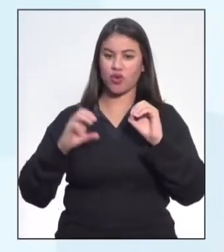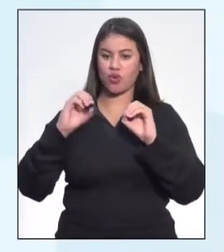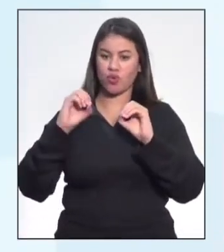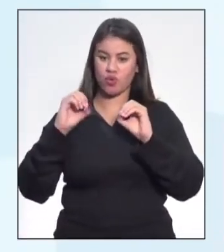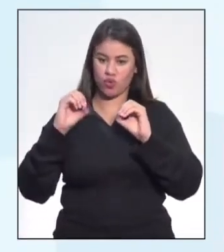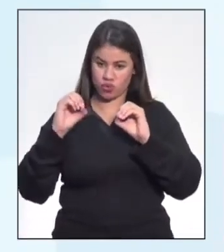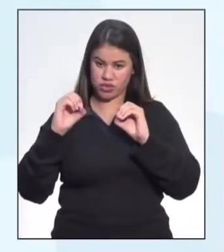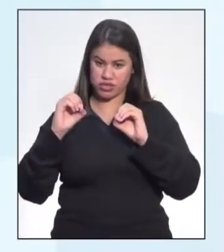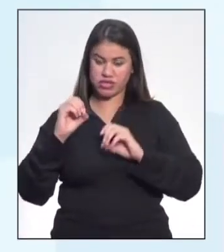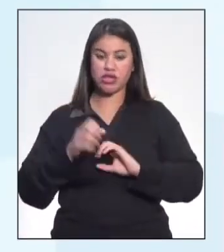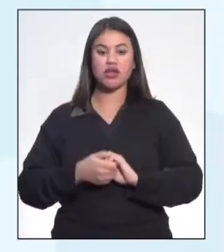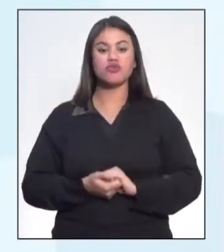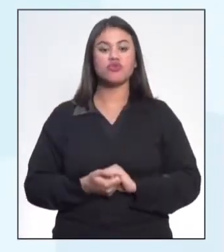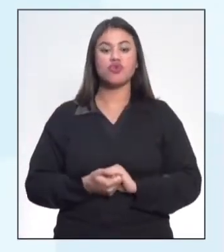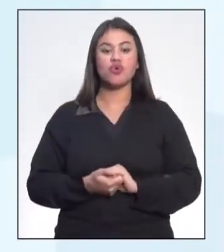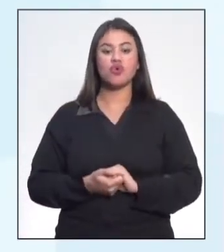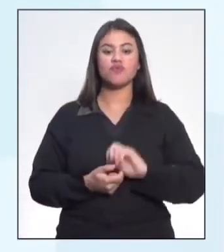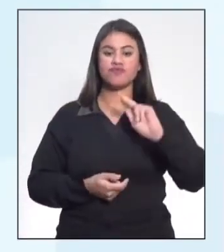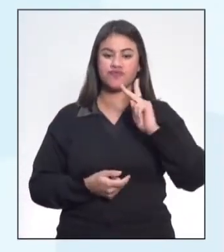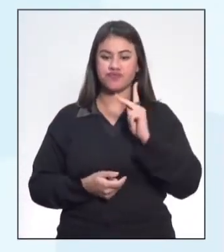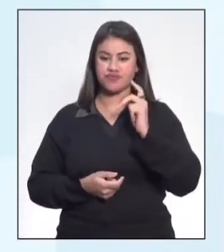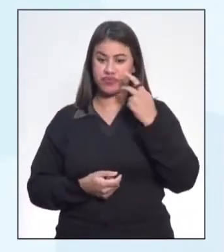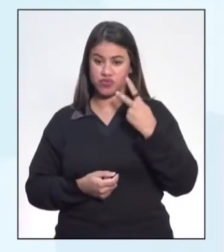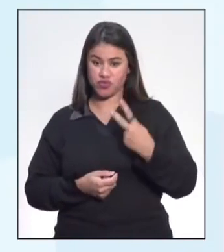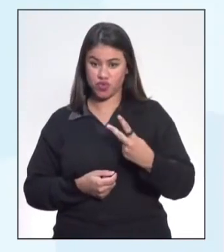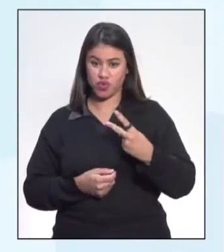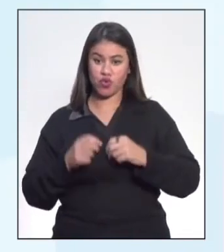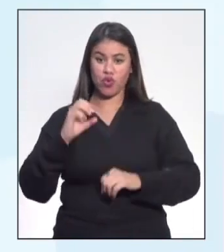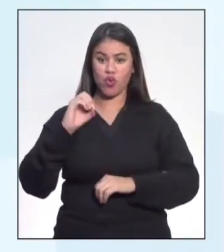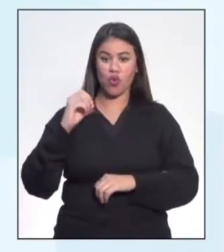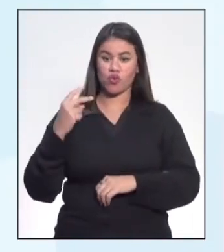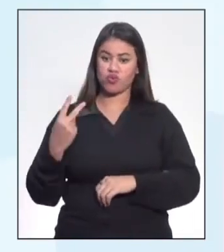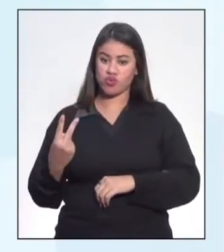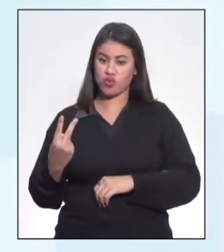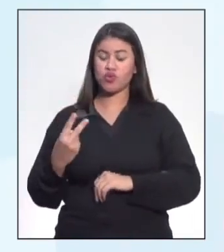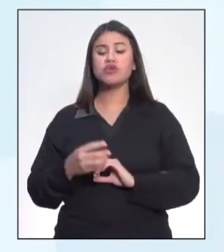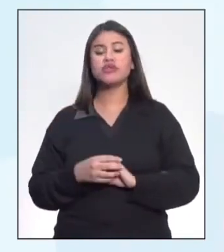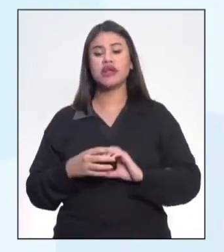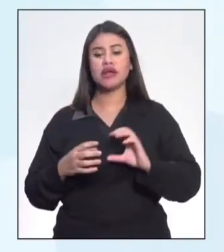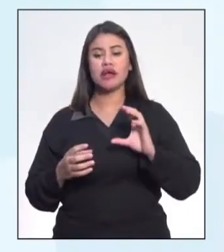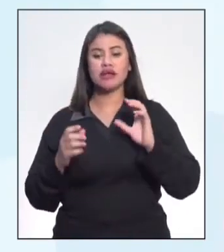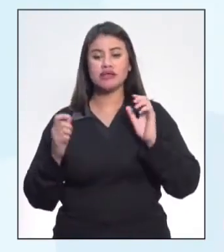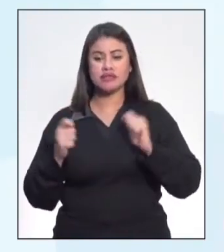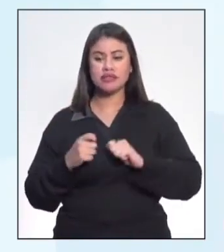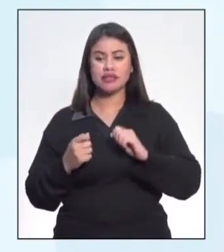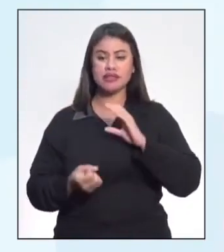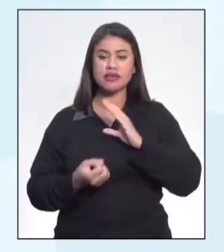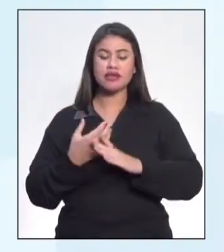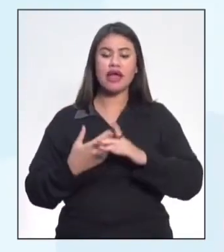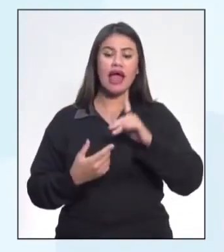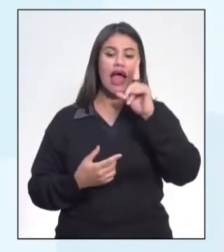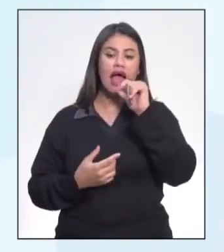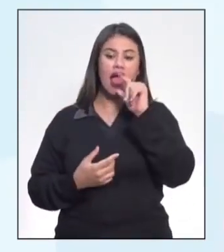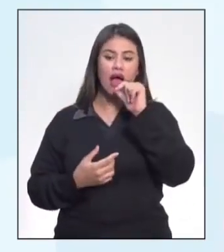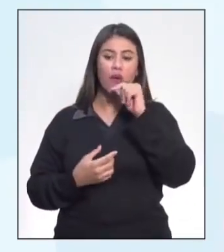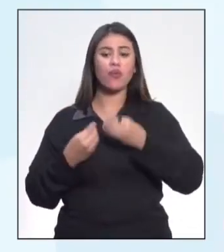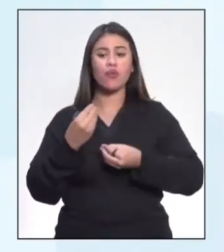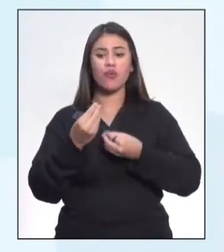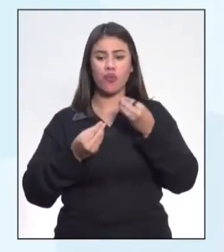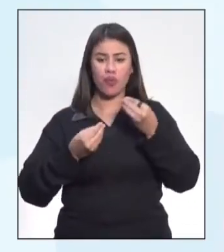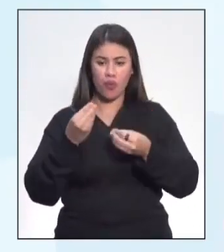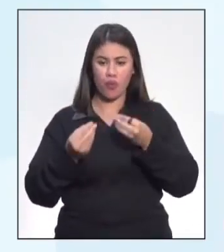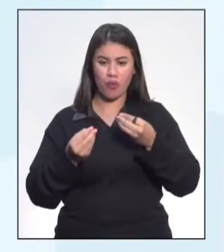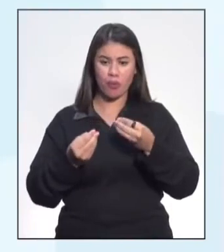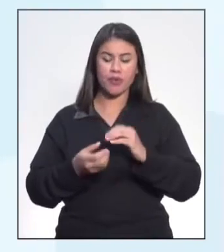o H2 e o O2, que vai formar a água. E como é realizada essa formação de